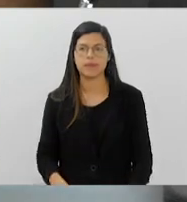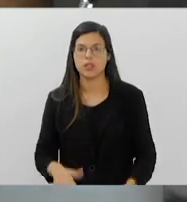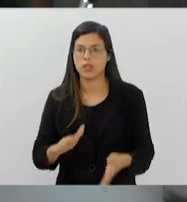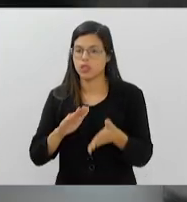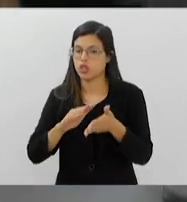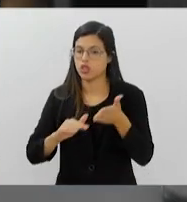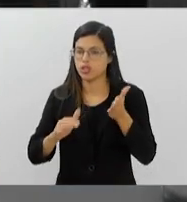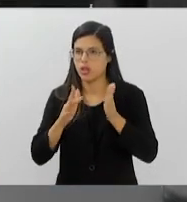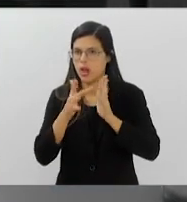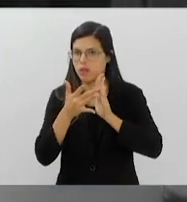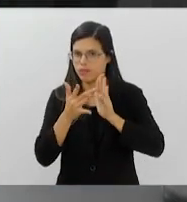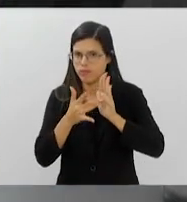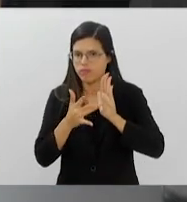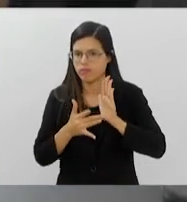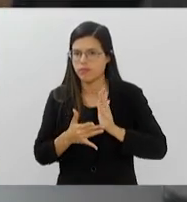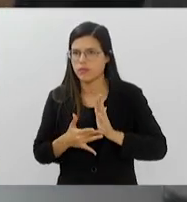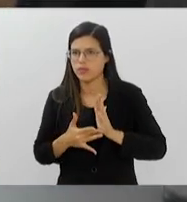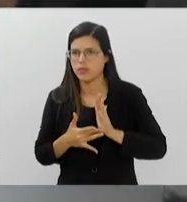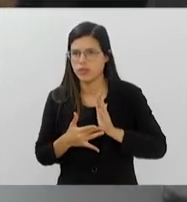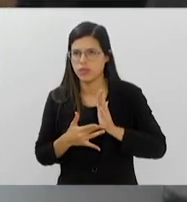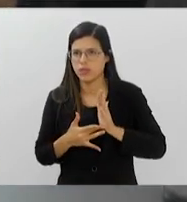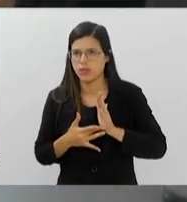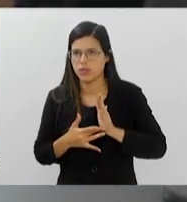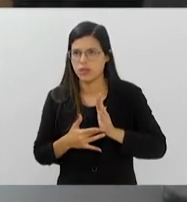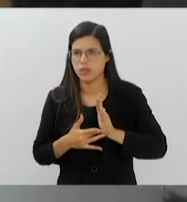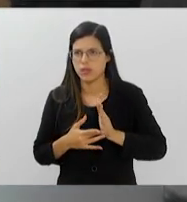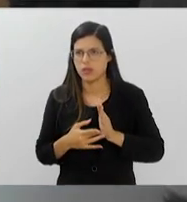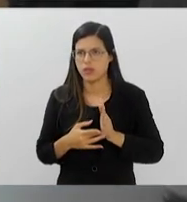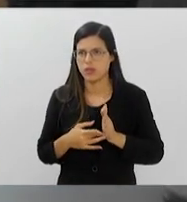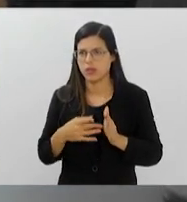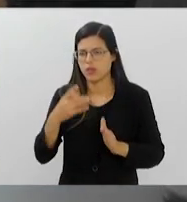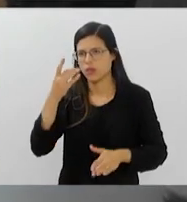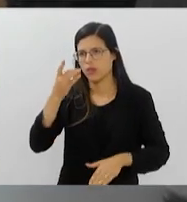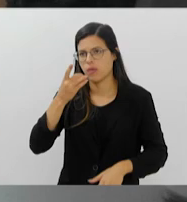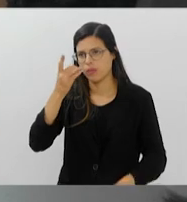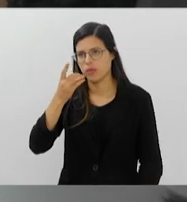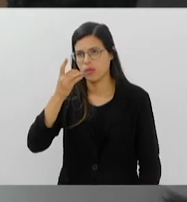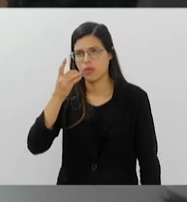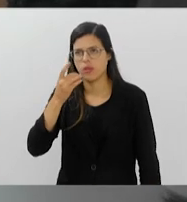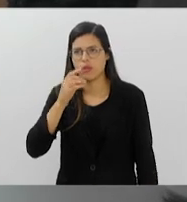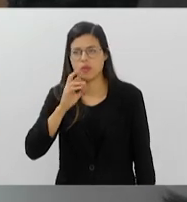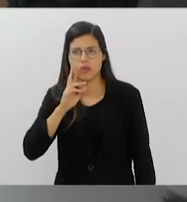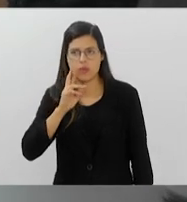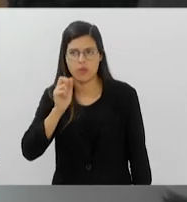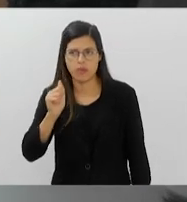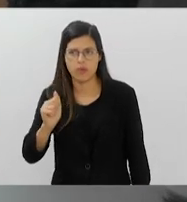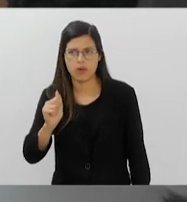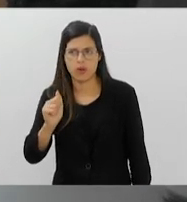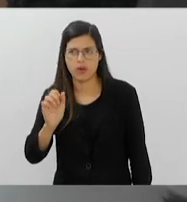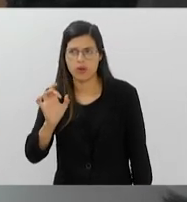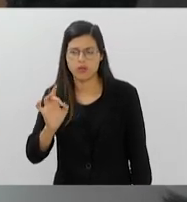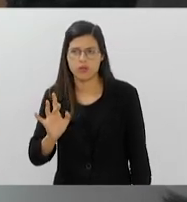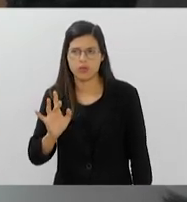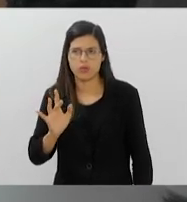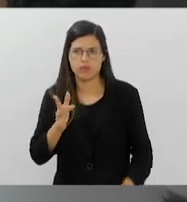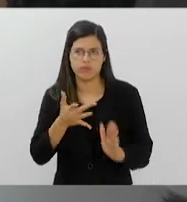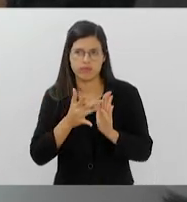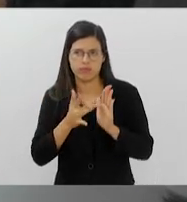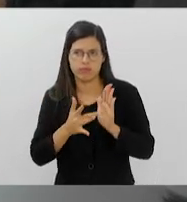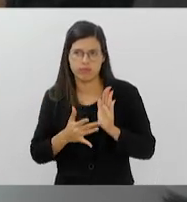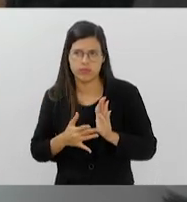retirar de pauta até que e o deputado Amorim só trazer a pauta se eles forem, porque tá, se eles não